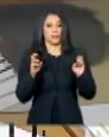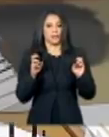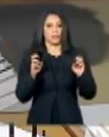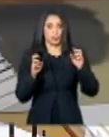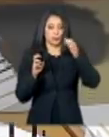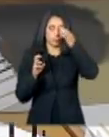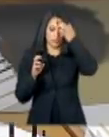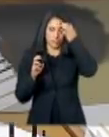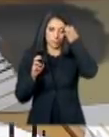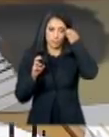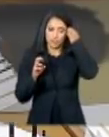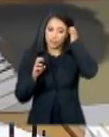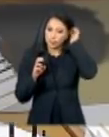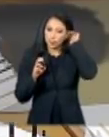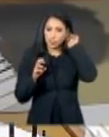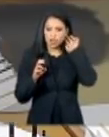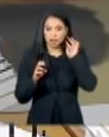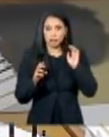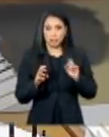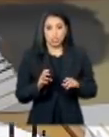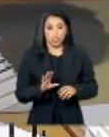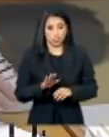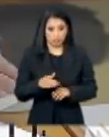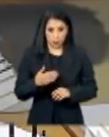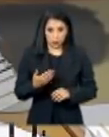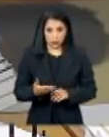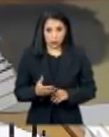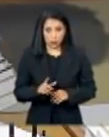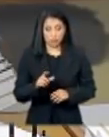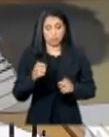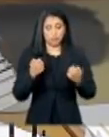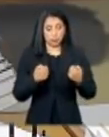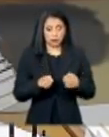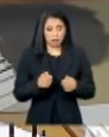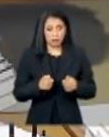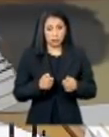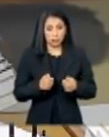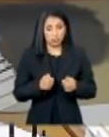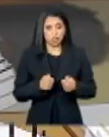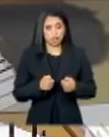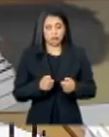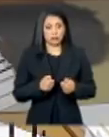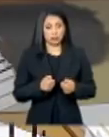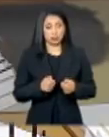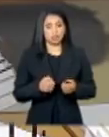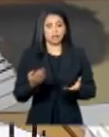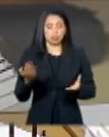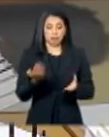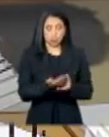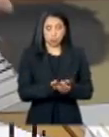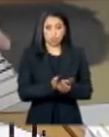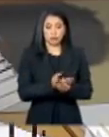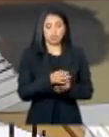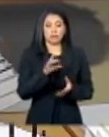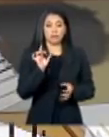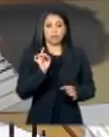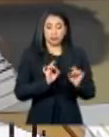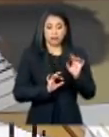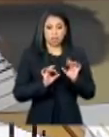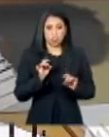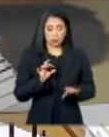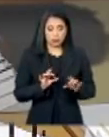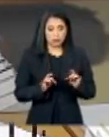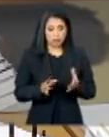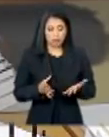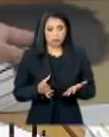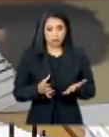então tem se pense no caso concreto não há a convocação do